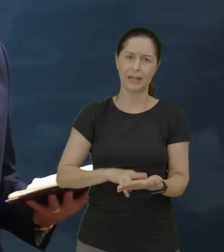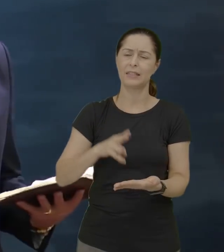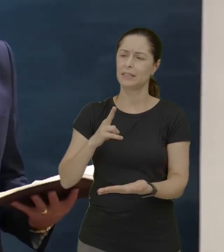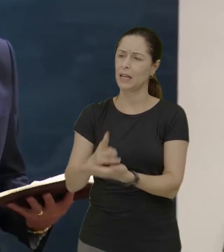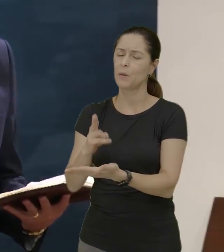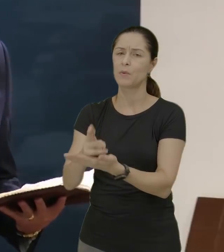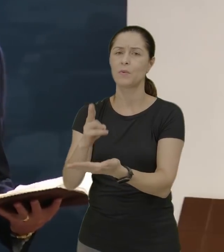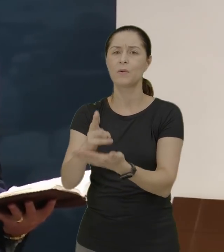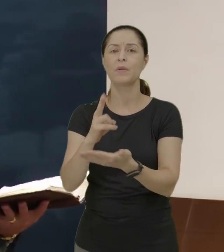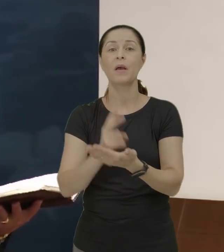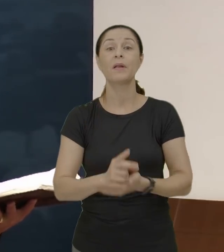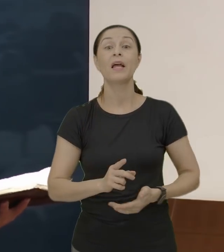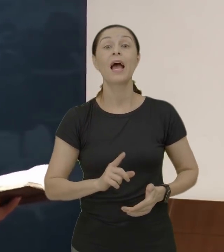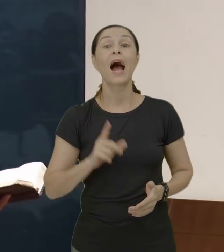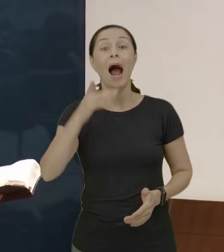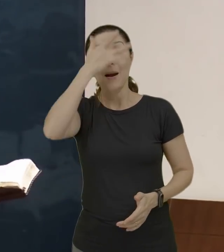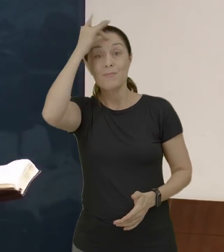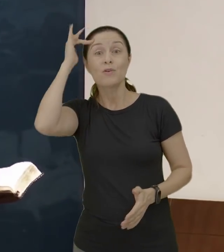ama.